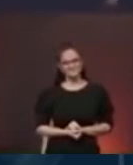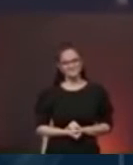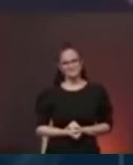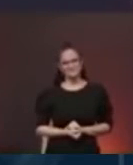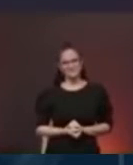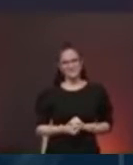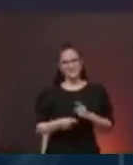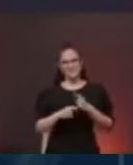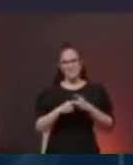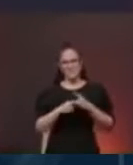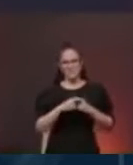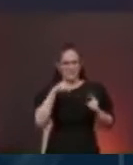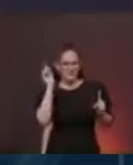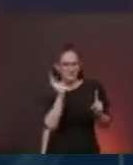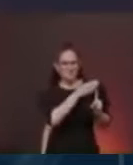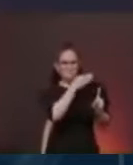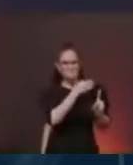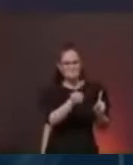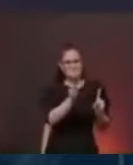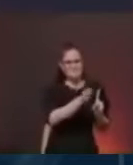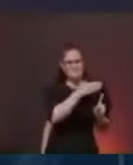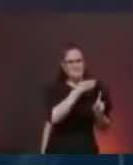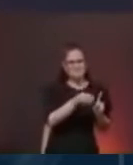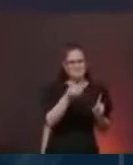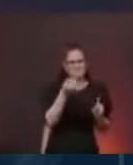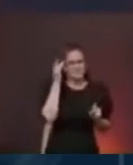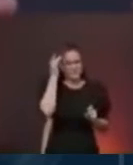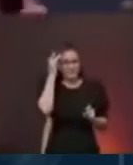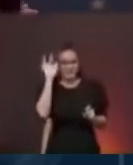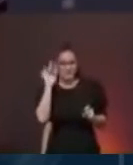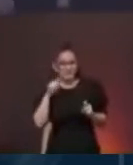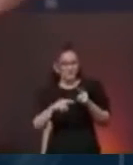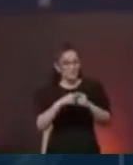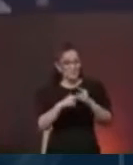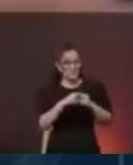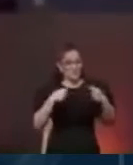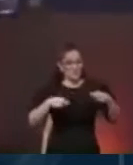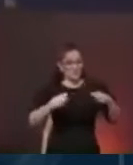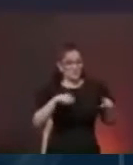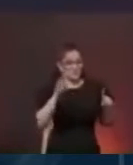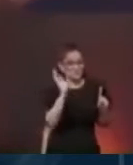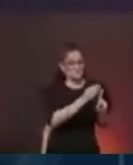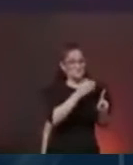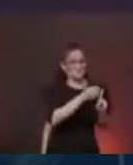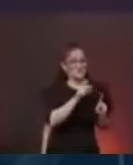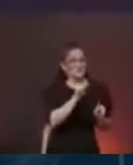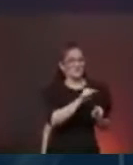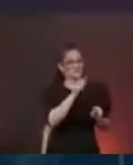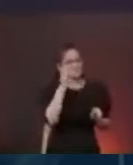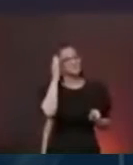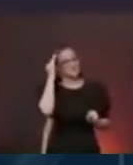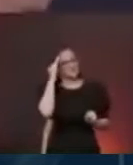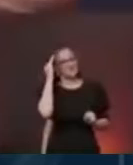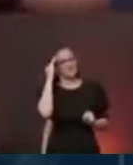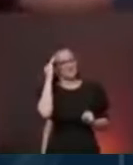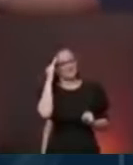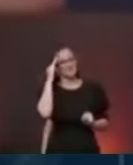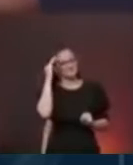Ah, por que que eu estou batendo? No... Eu, nem eu sei porque eu estou te batendo, mas eu tenho certeza que você sabe porque você está apanhando. Vamos embora